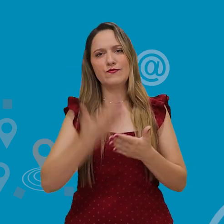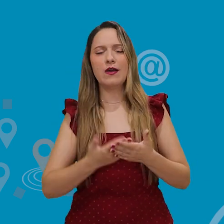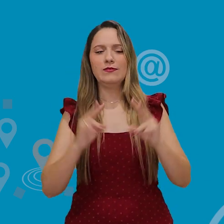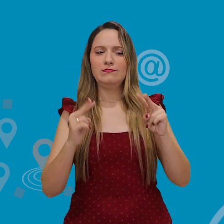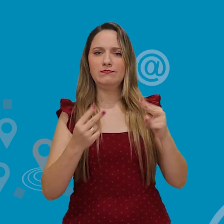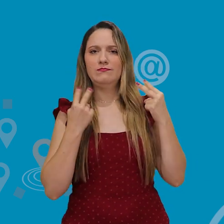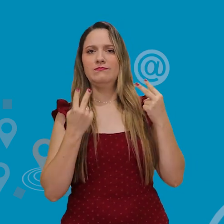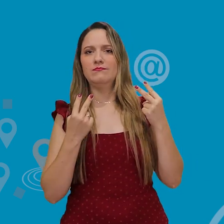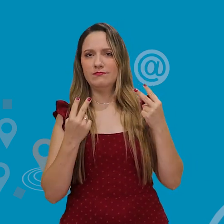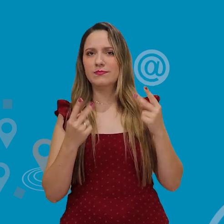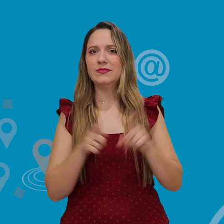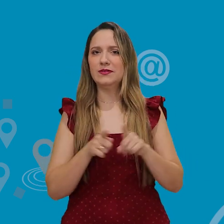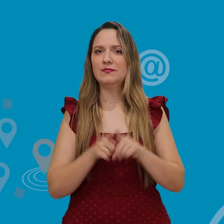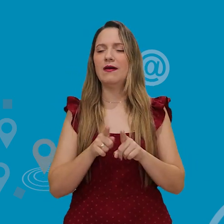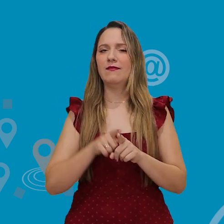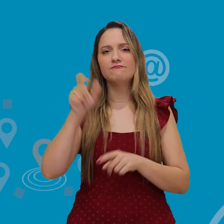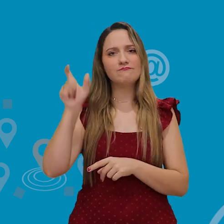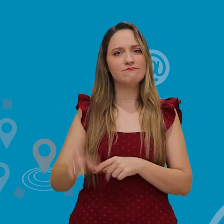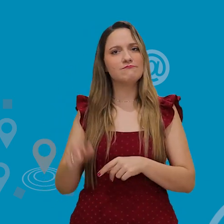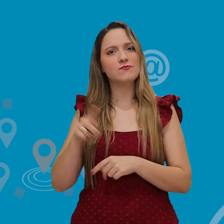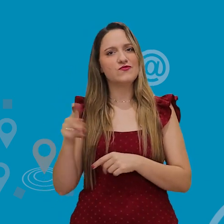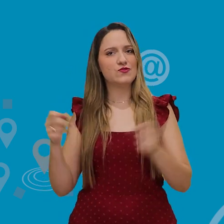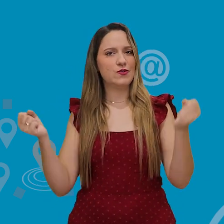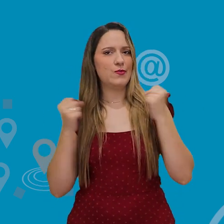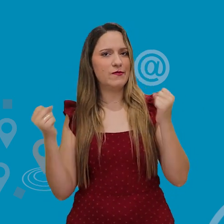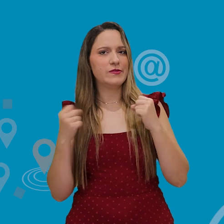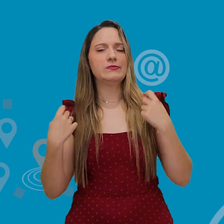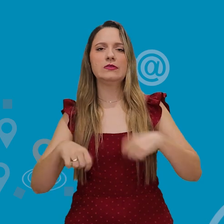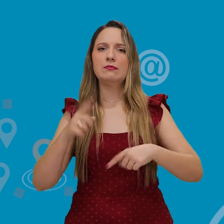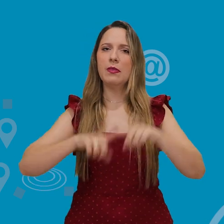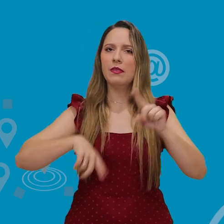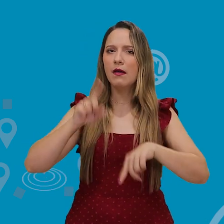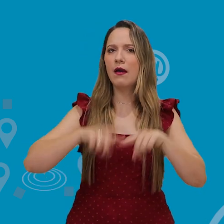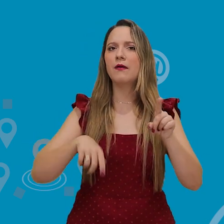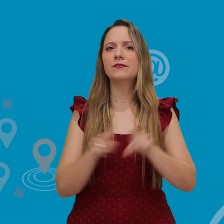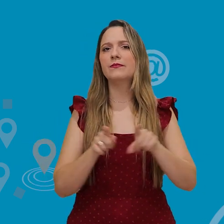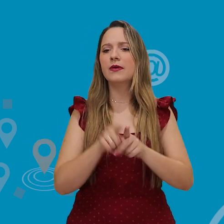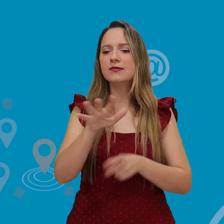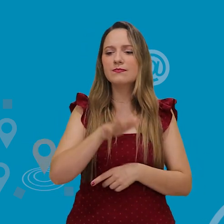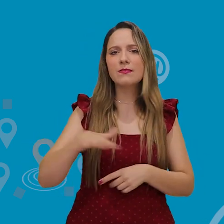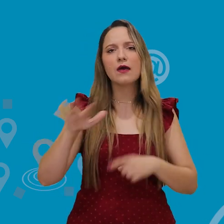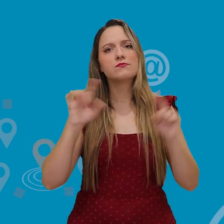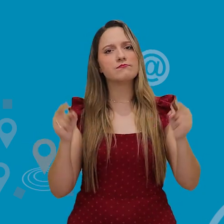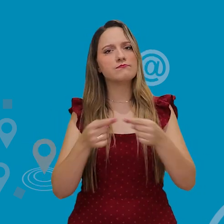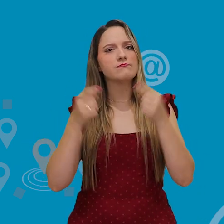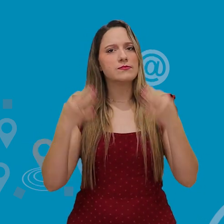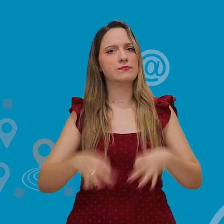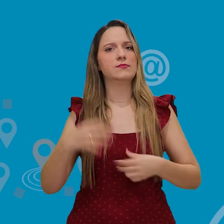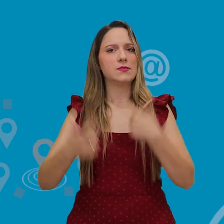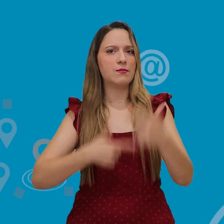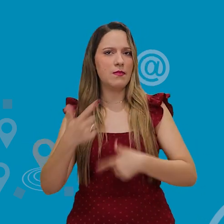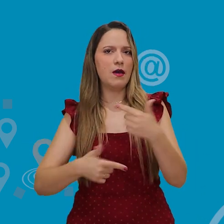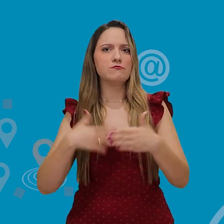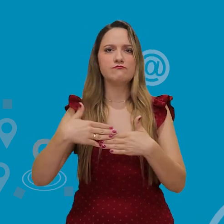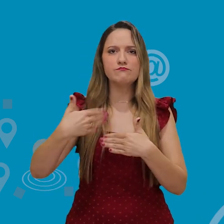que deve haver dentro do professor de educação física para ele, né, ter os materiais, o espaço adequado para a realização, né,